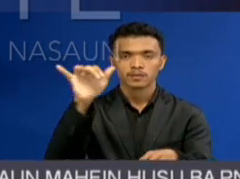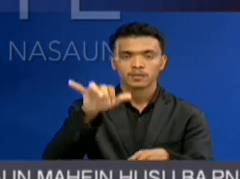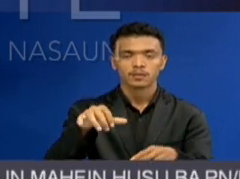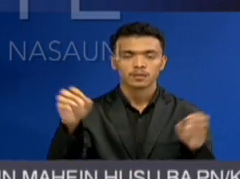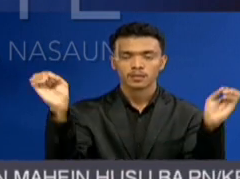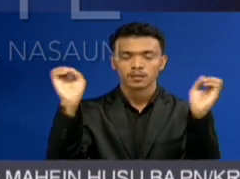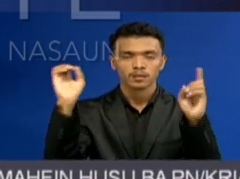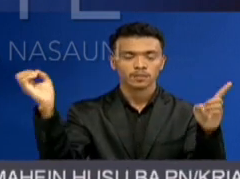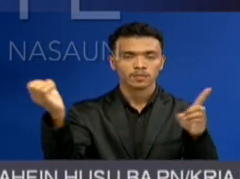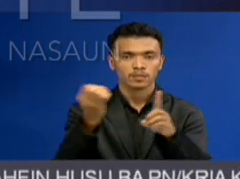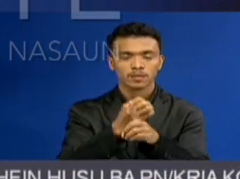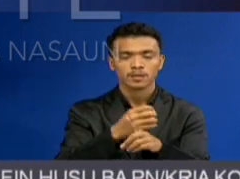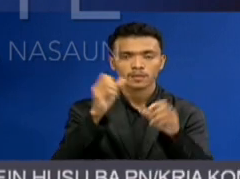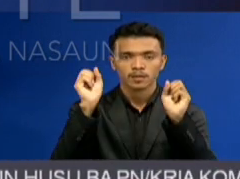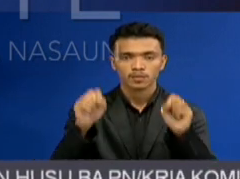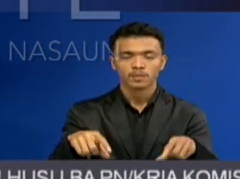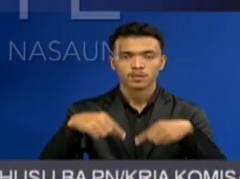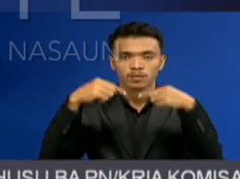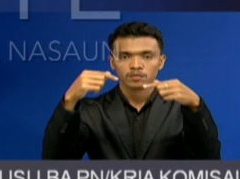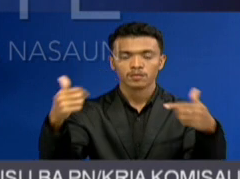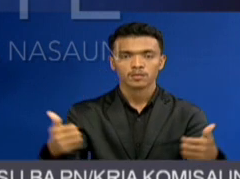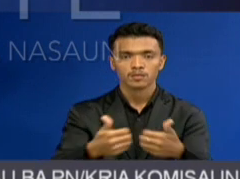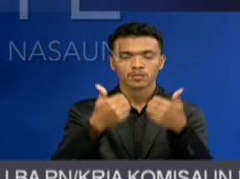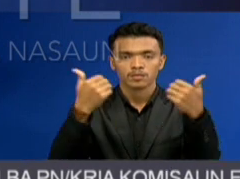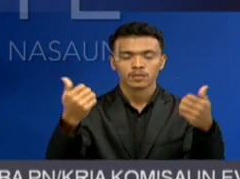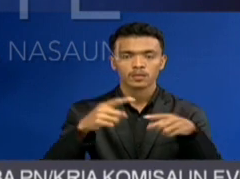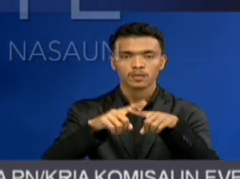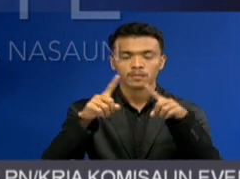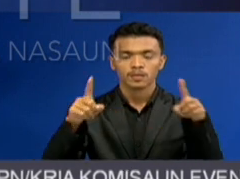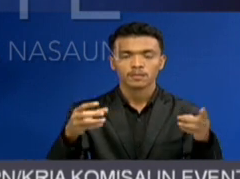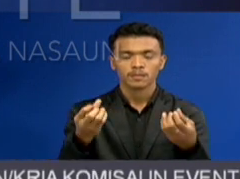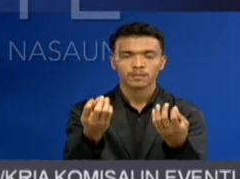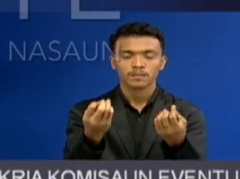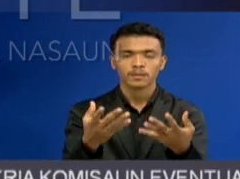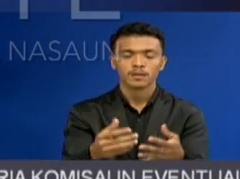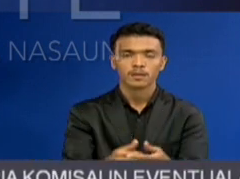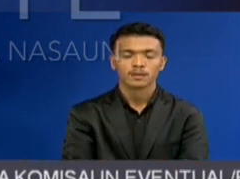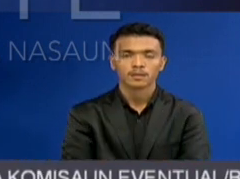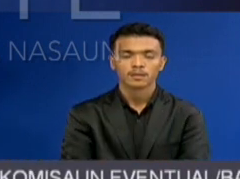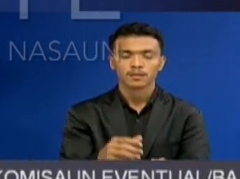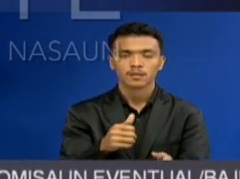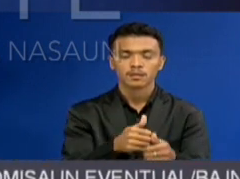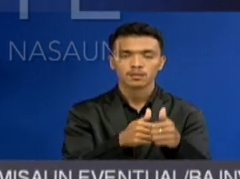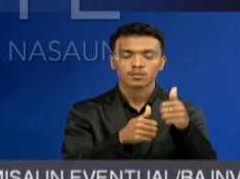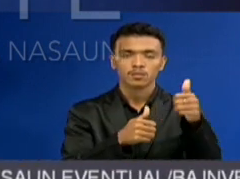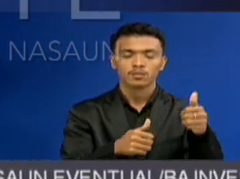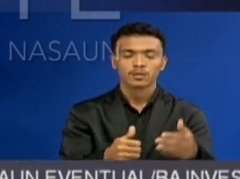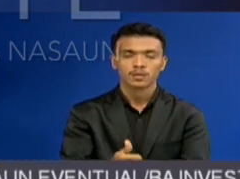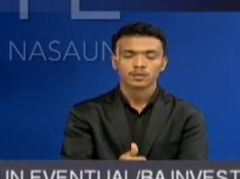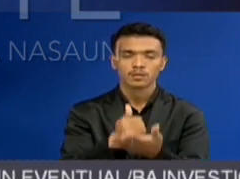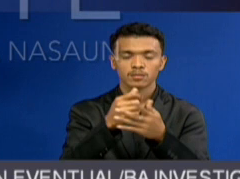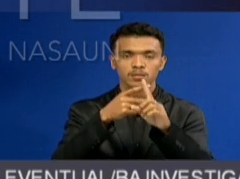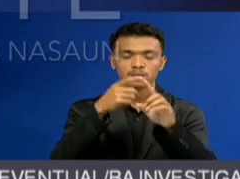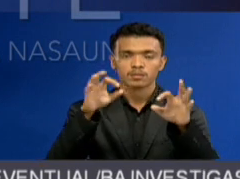leho oportunidade ne be maka atu bele fo basera tu kompete mebe barak liune depende kontribuino